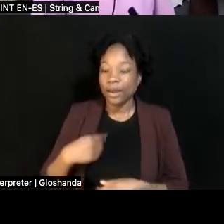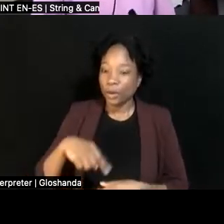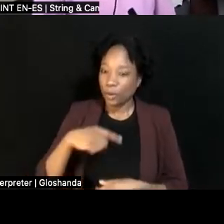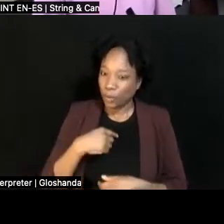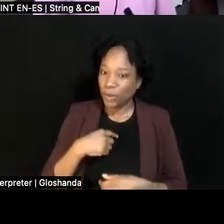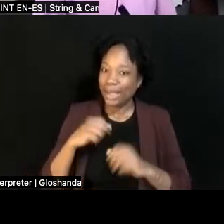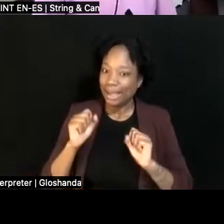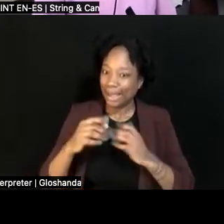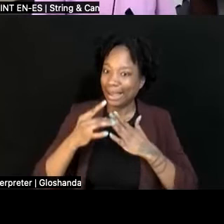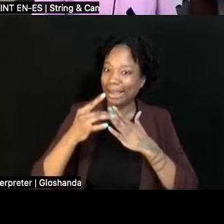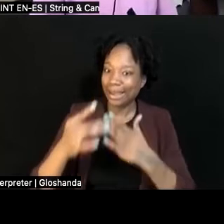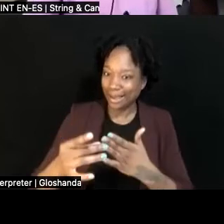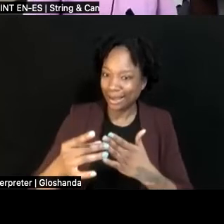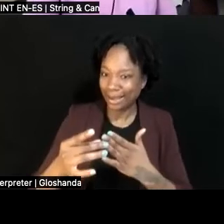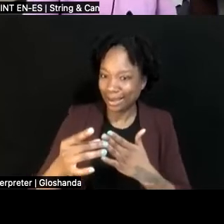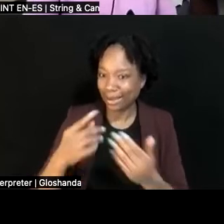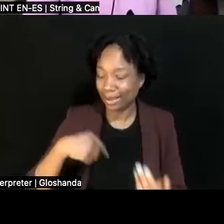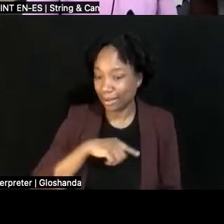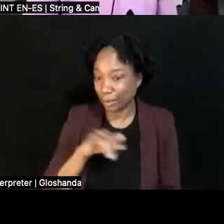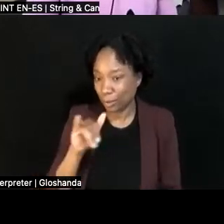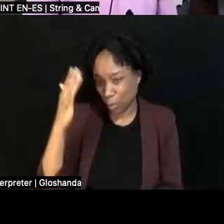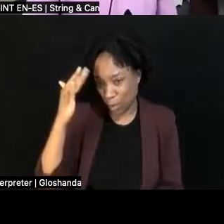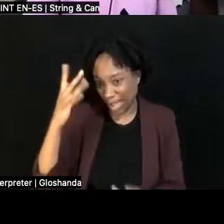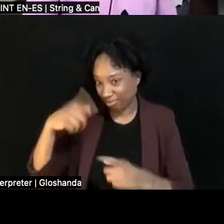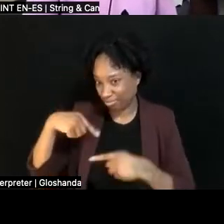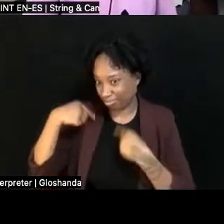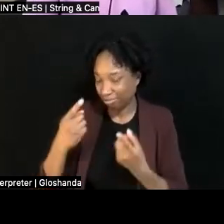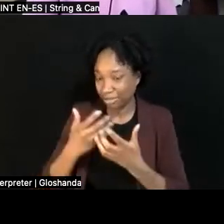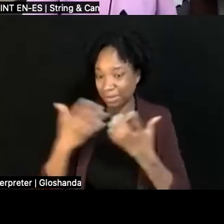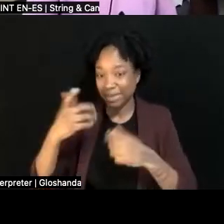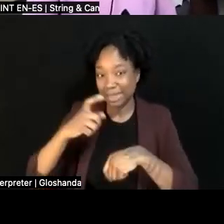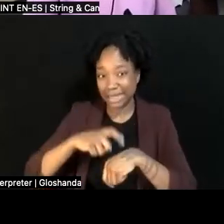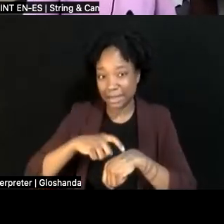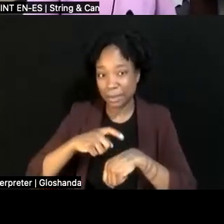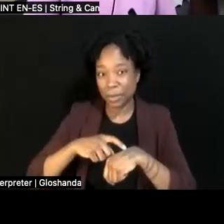porque por muito tempo nós outros não